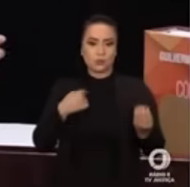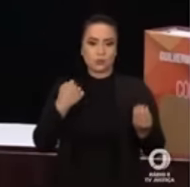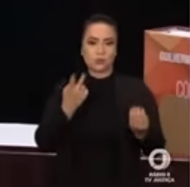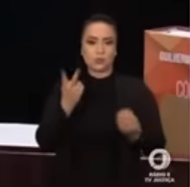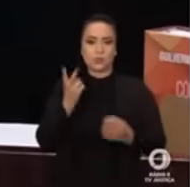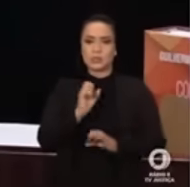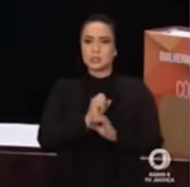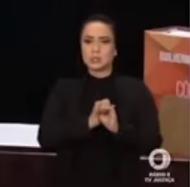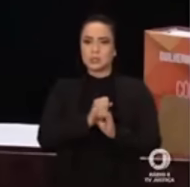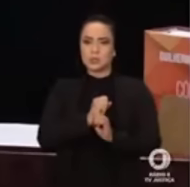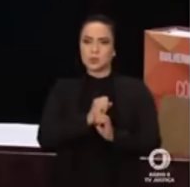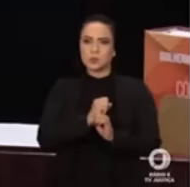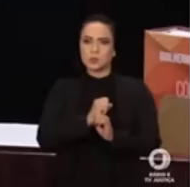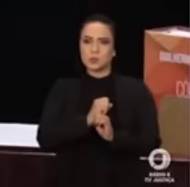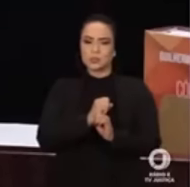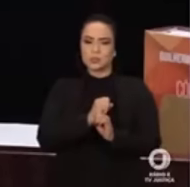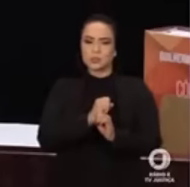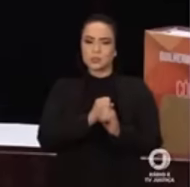e